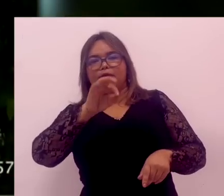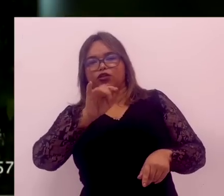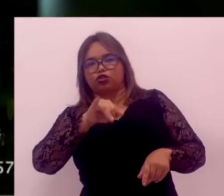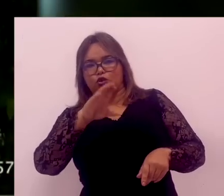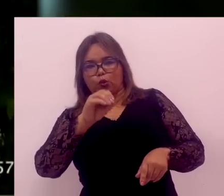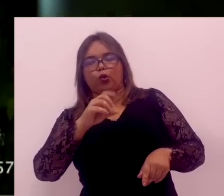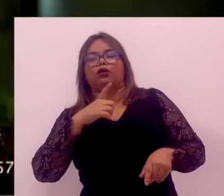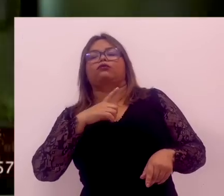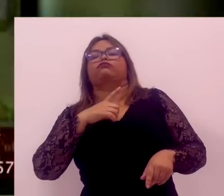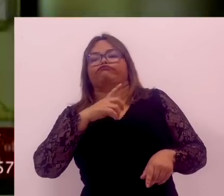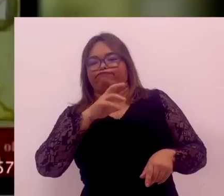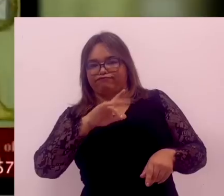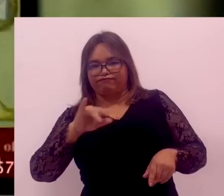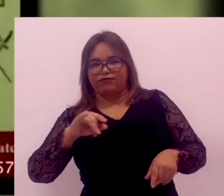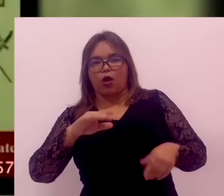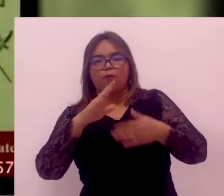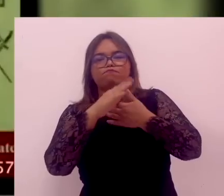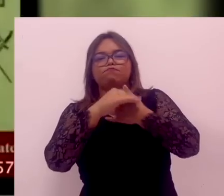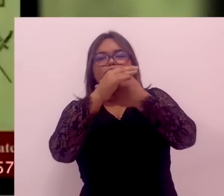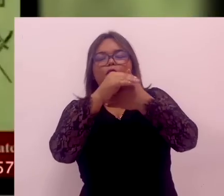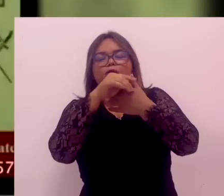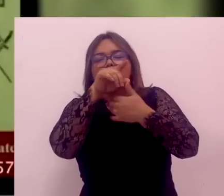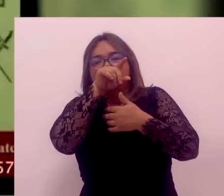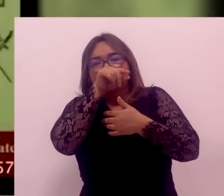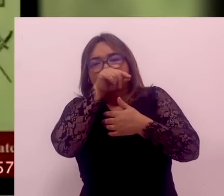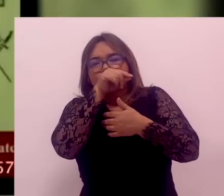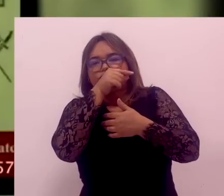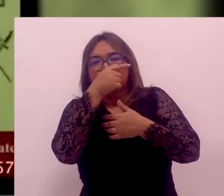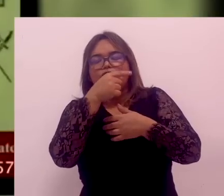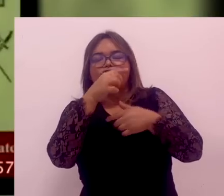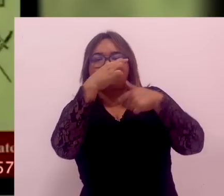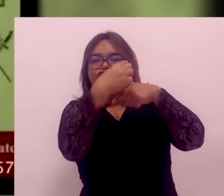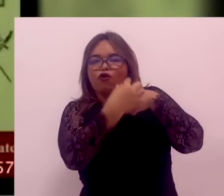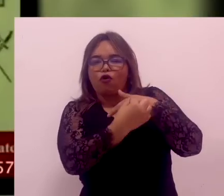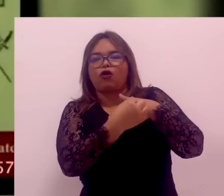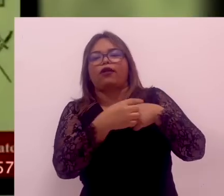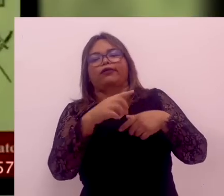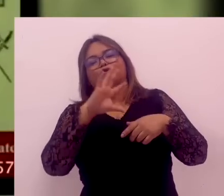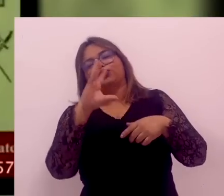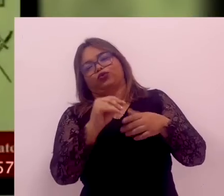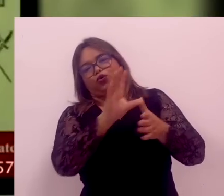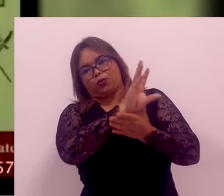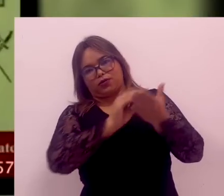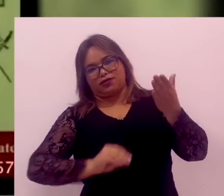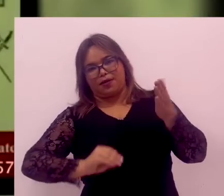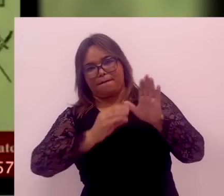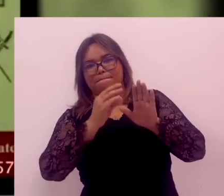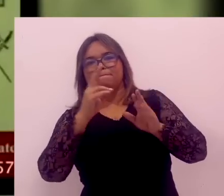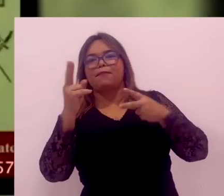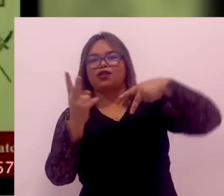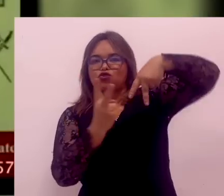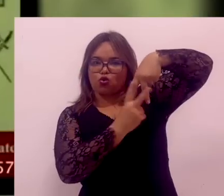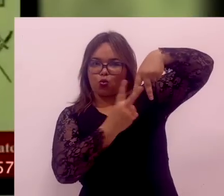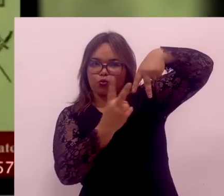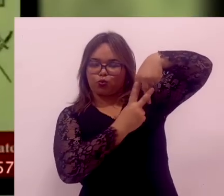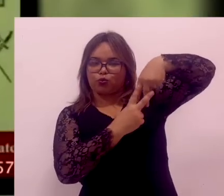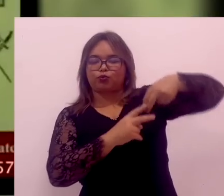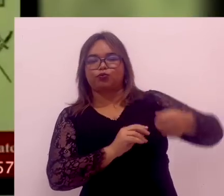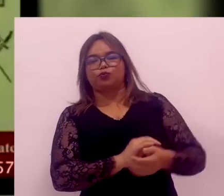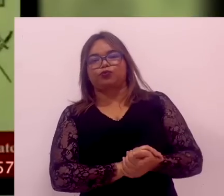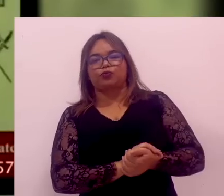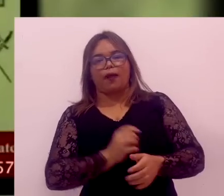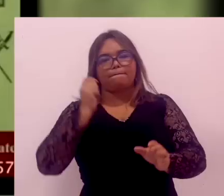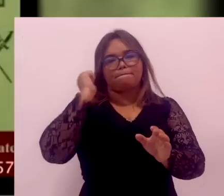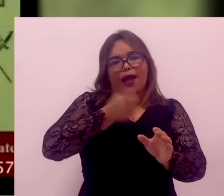símbolos. Todo esse simbolismo vem da maçonaria. E martelos e foices são parte do simbolismo